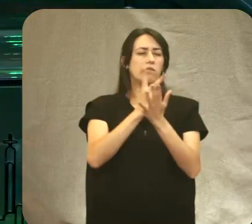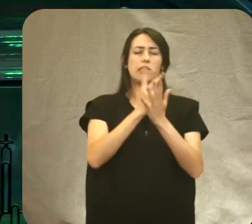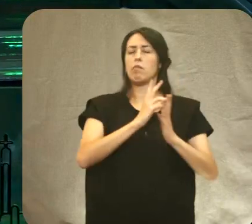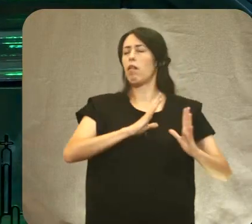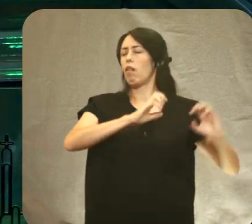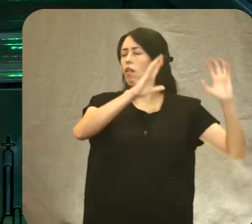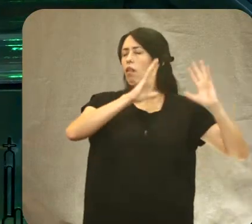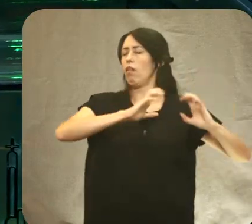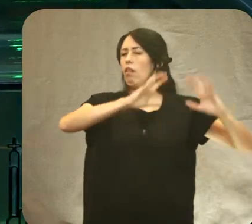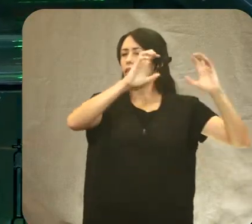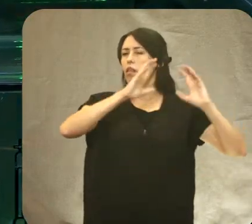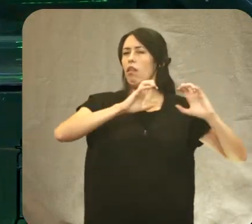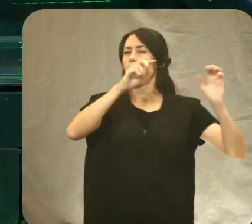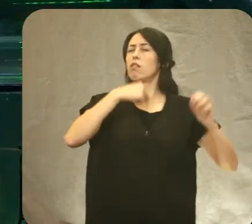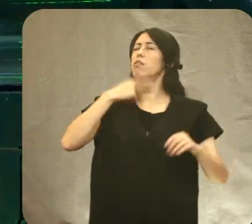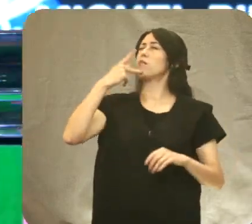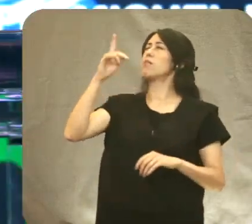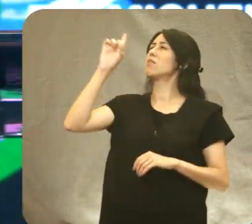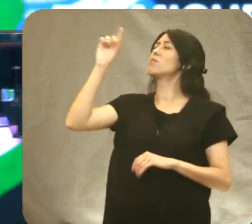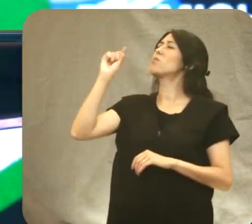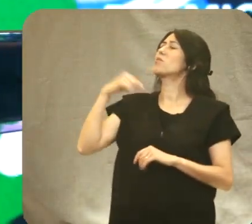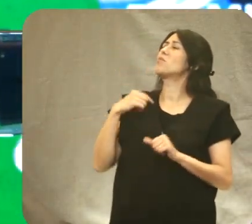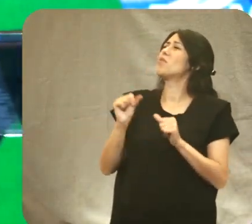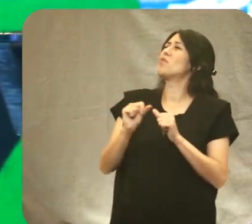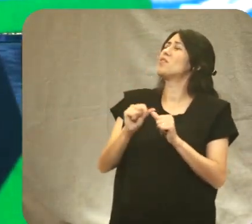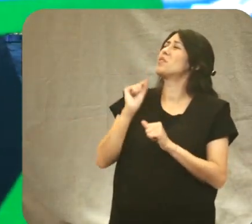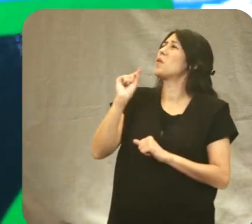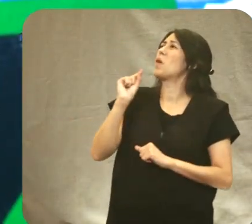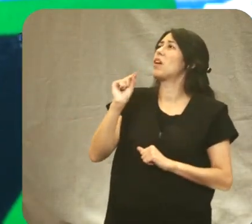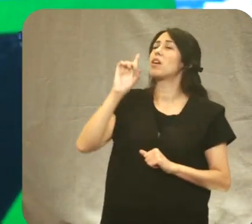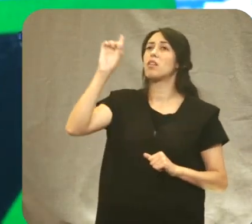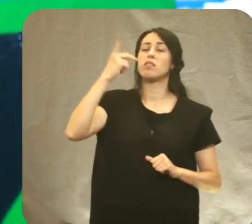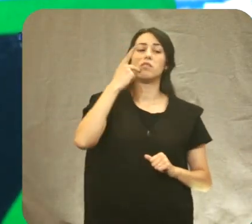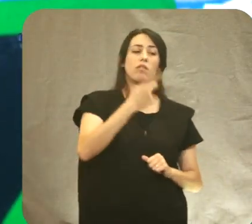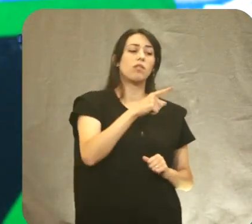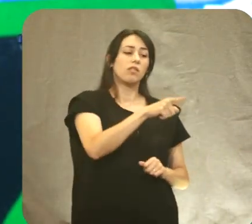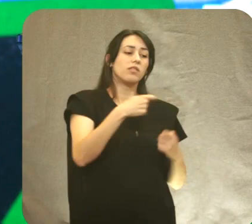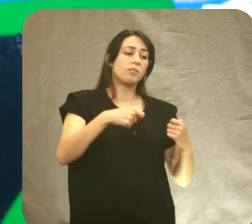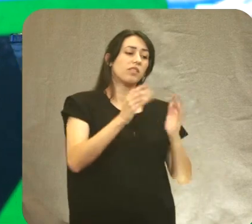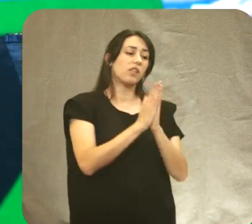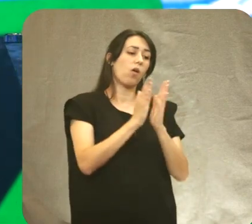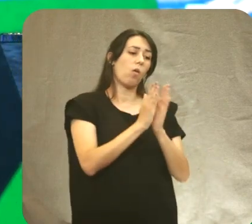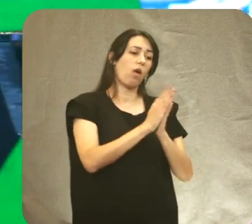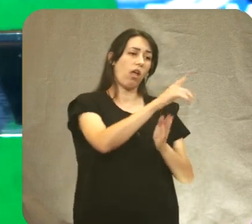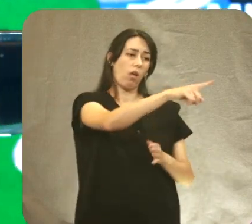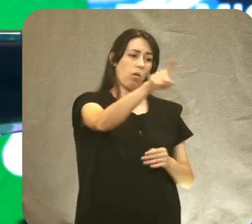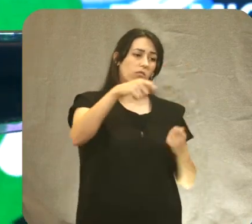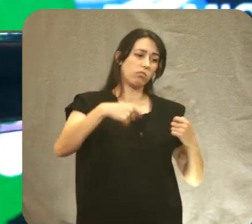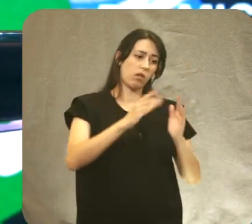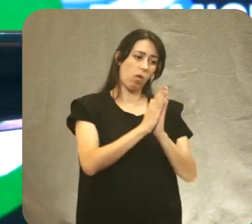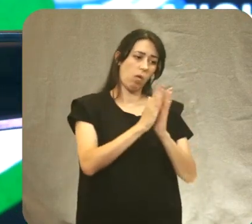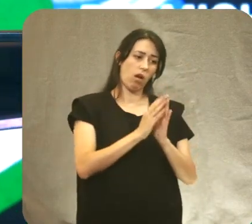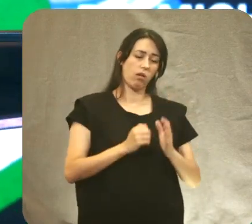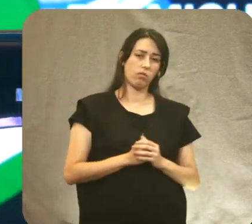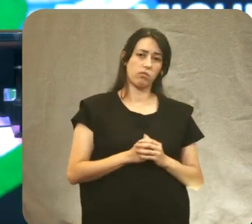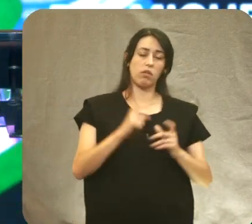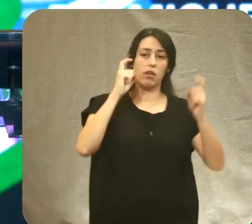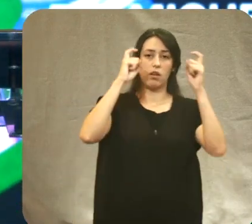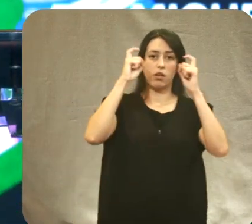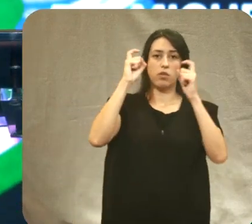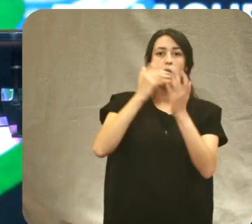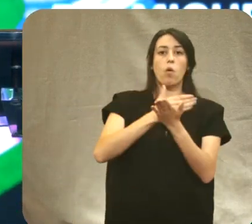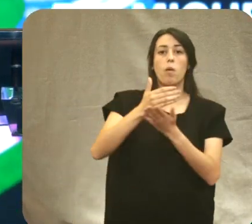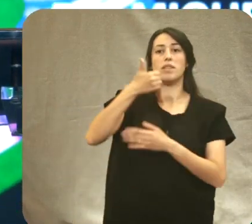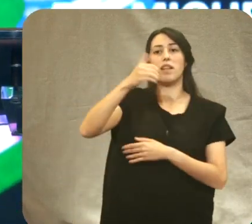Eu falei: Deus, o que eu faço agora? Deus falou para mim: começa a orar com eles. A reunião começava às 10h30 da noite na